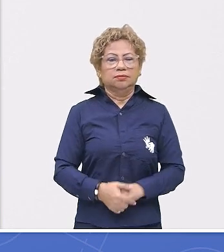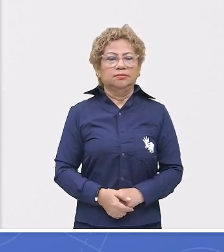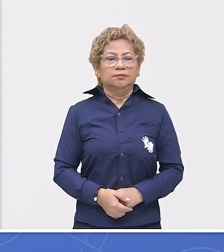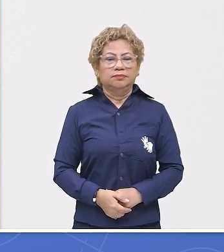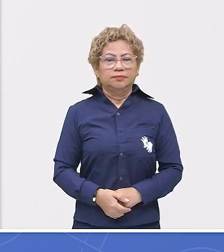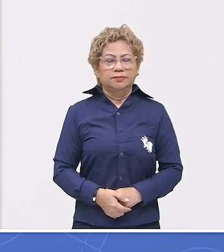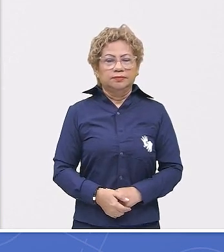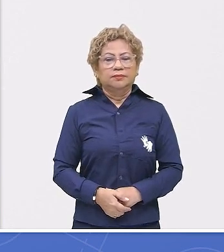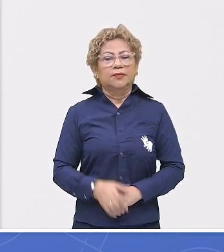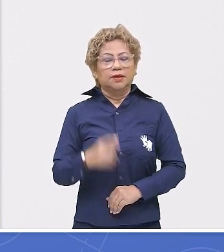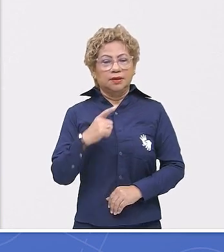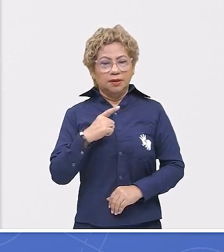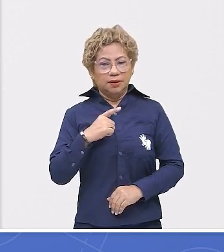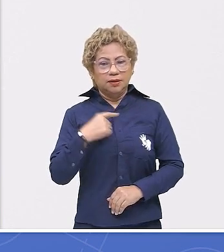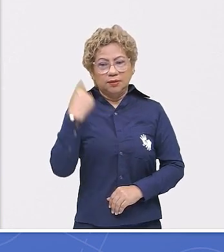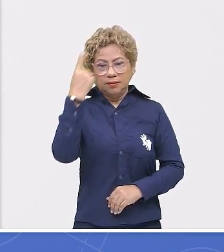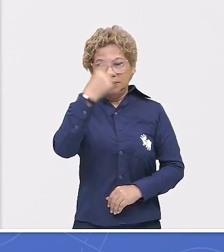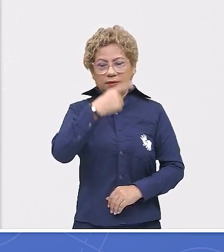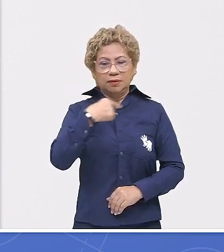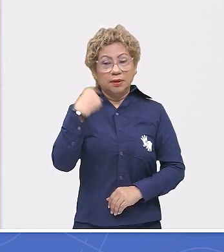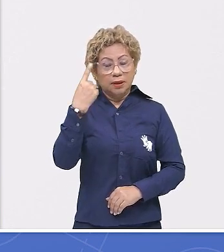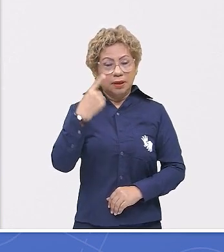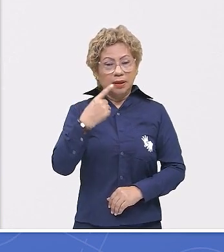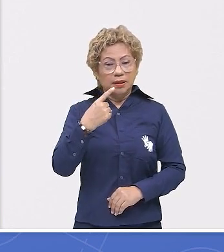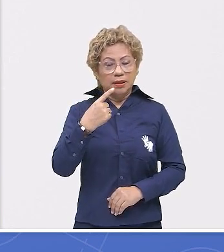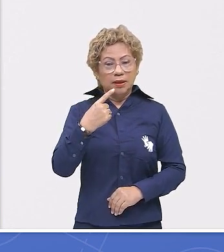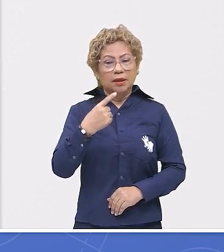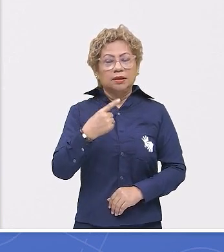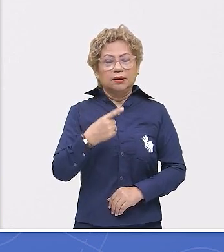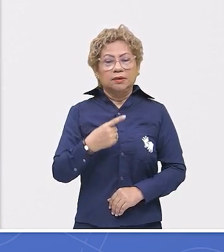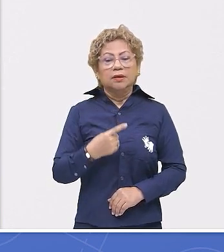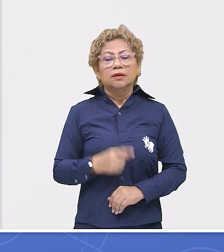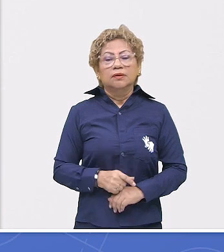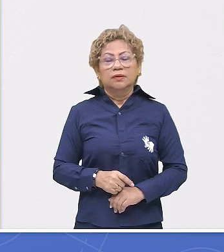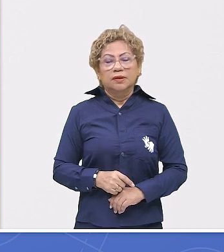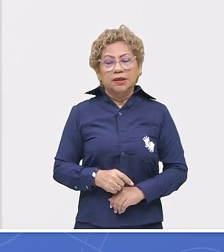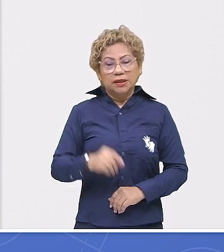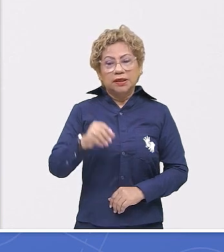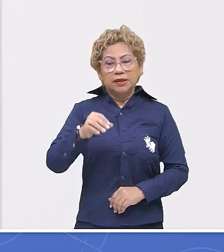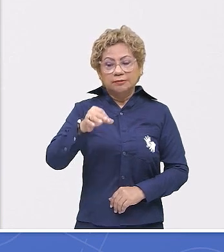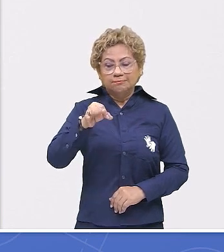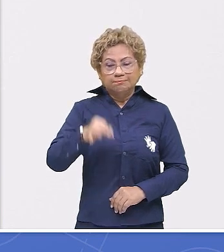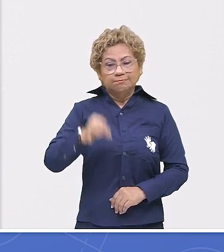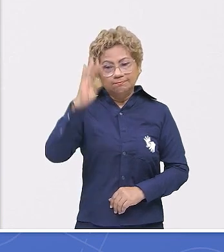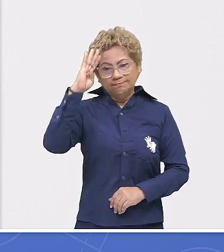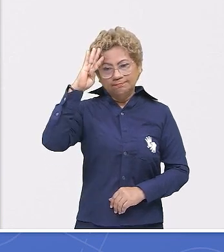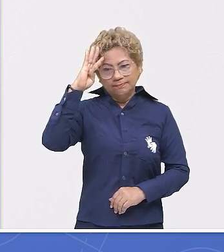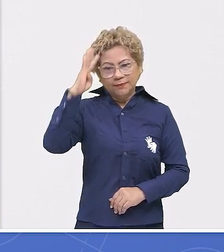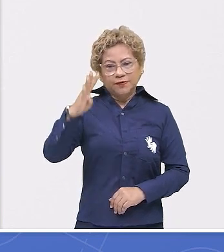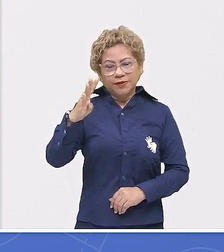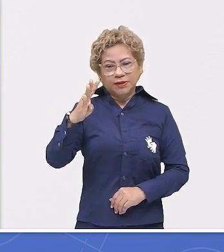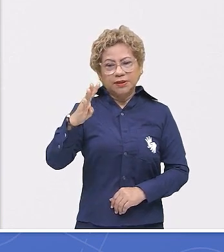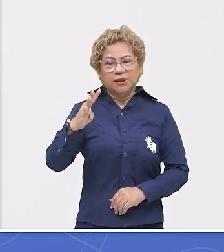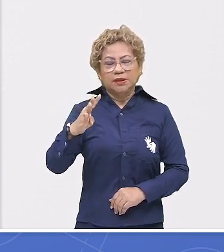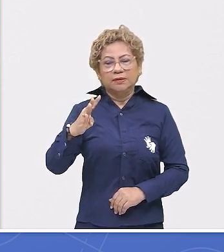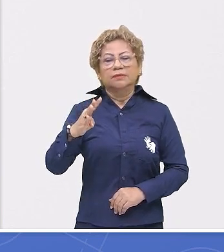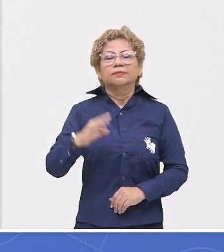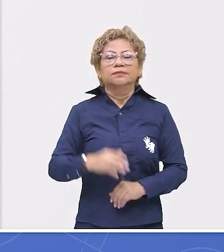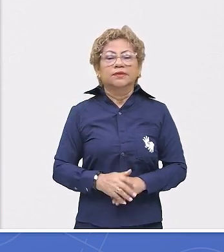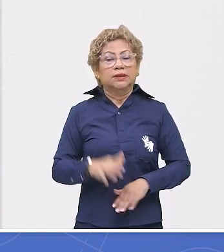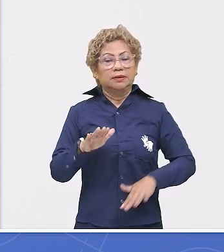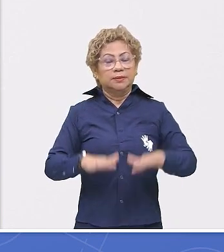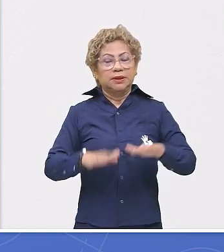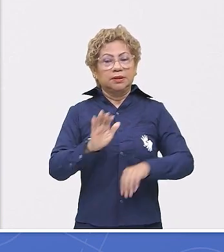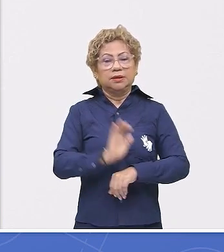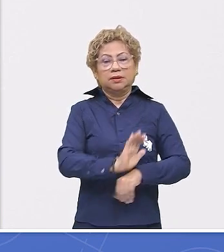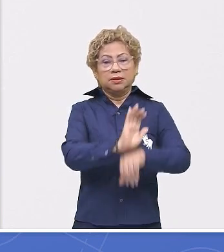aqueles horários oficialmente adotados para as diferentes localidades, tá?